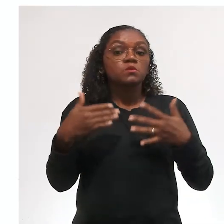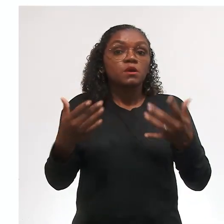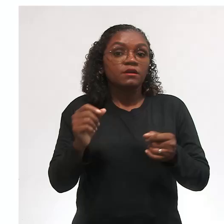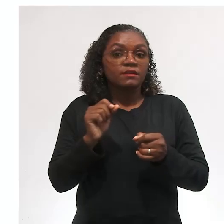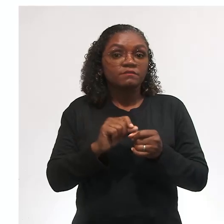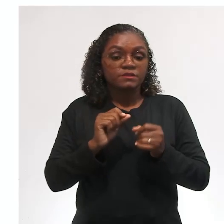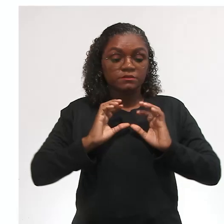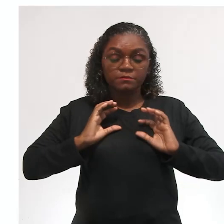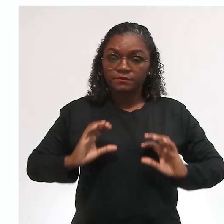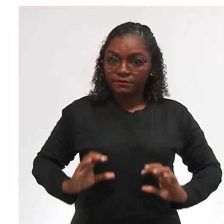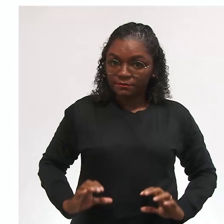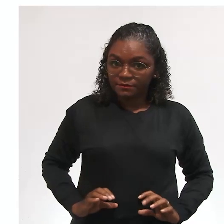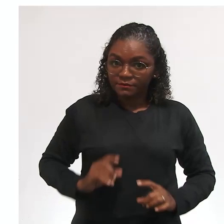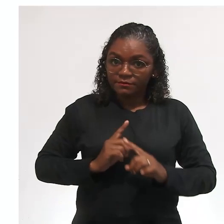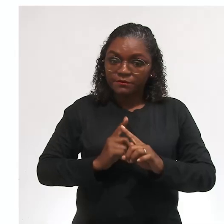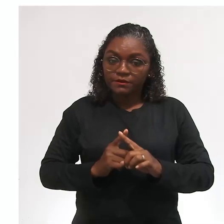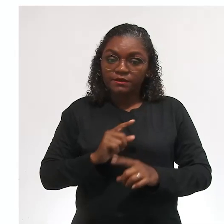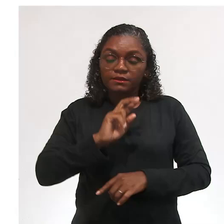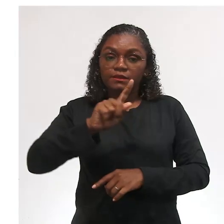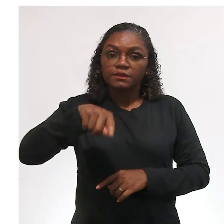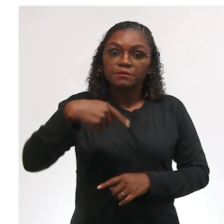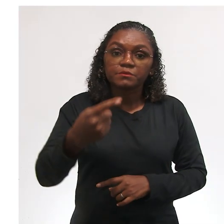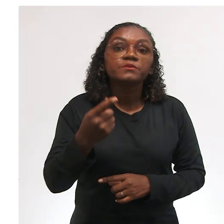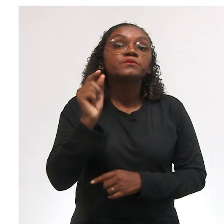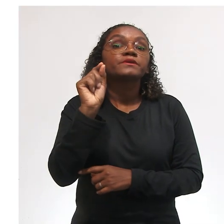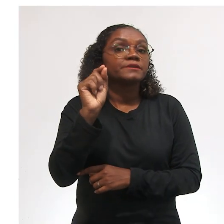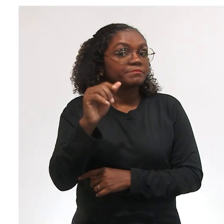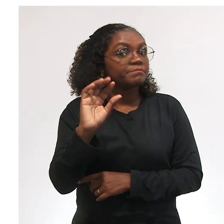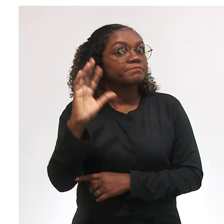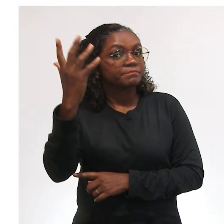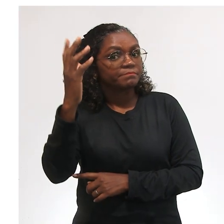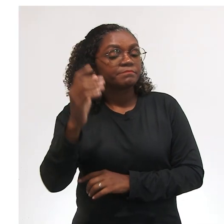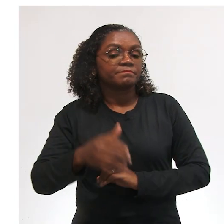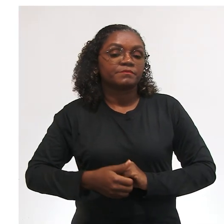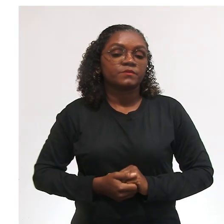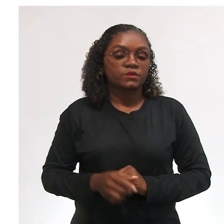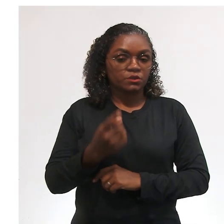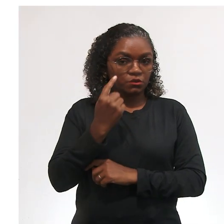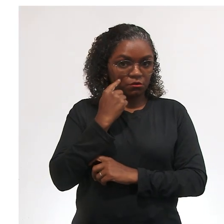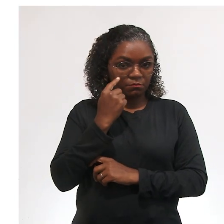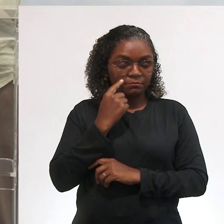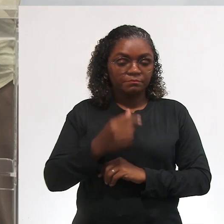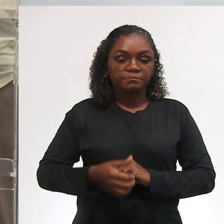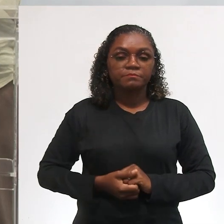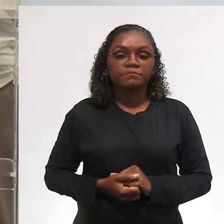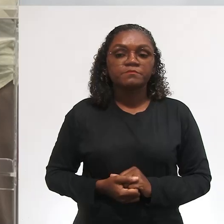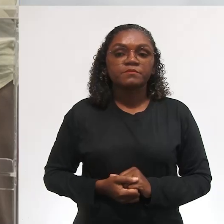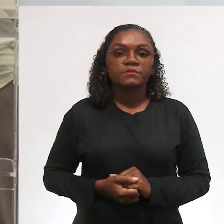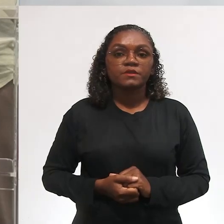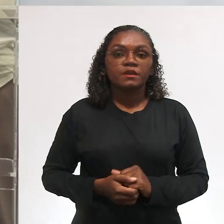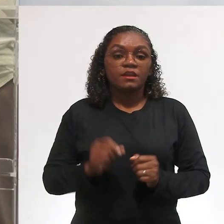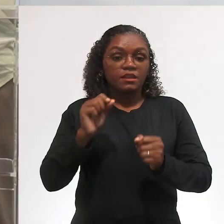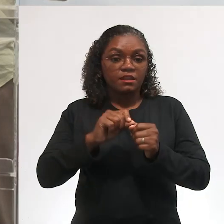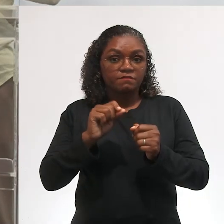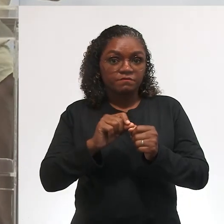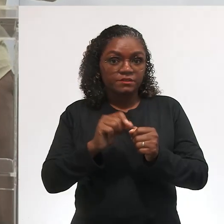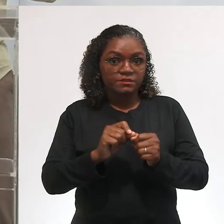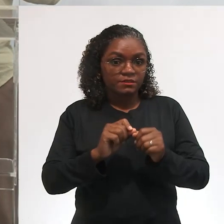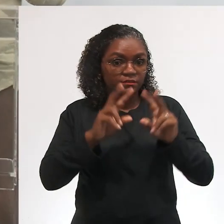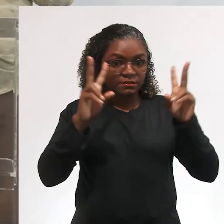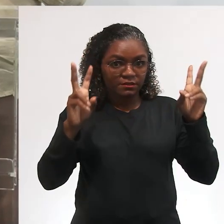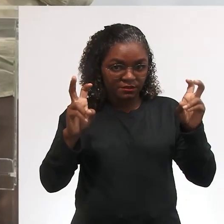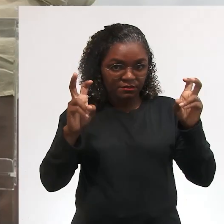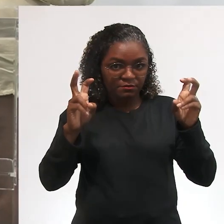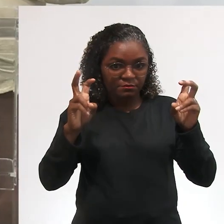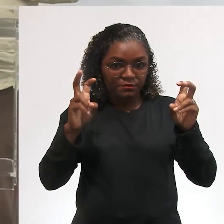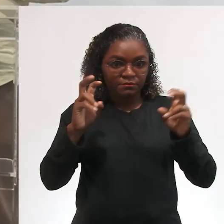para obter um resultado desejado. Então, vamos focar nisso. Nesse tipo de aplicação à educação,